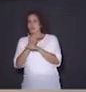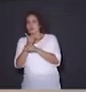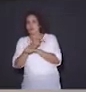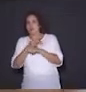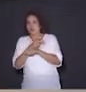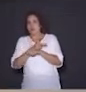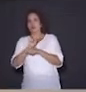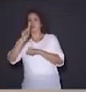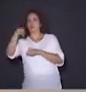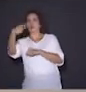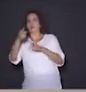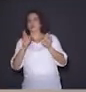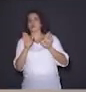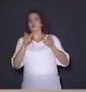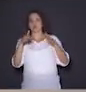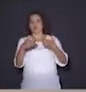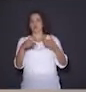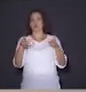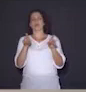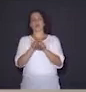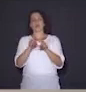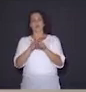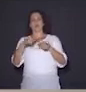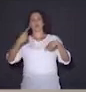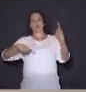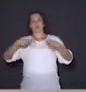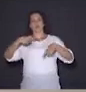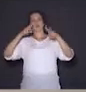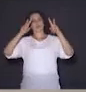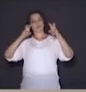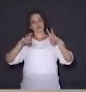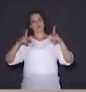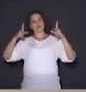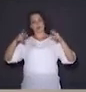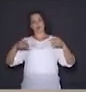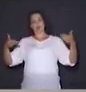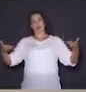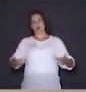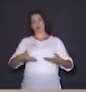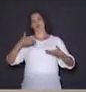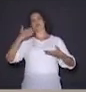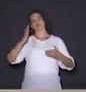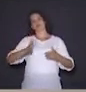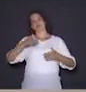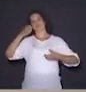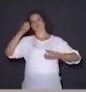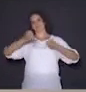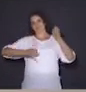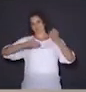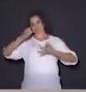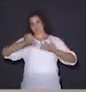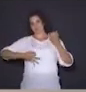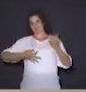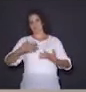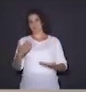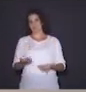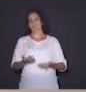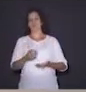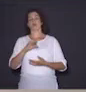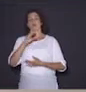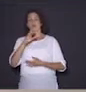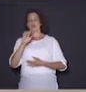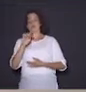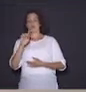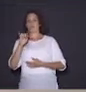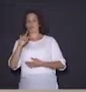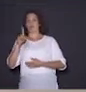conhecer os temas todos que a gente discutiu aqui também conhecer mais o cgi que é um exemplo de governança democrática e participada